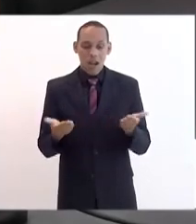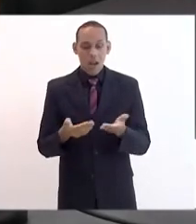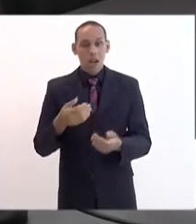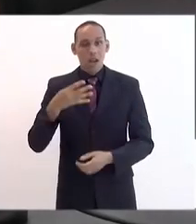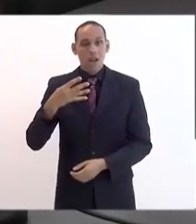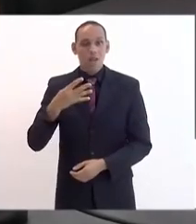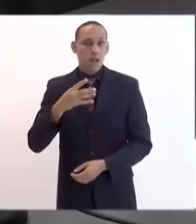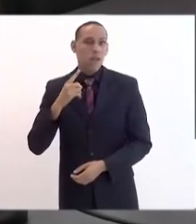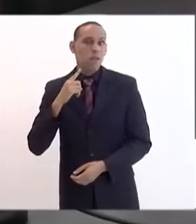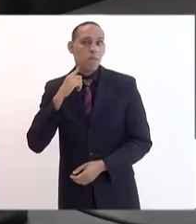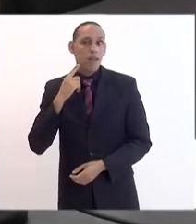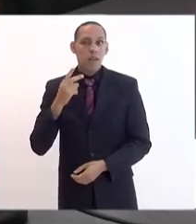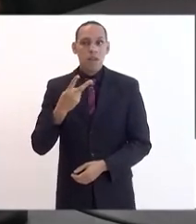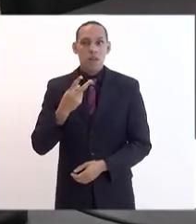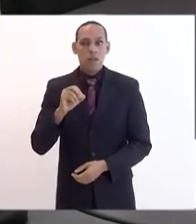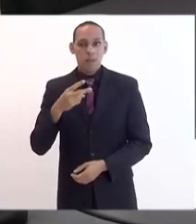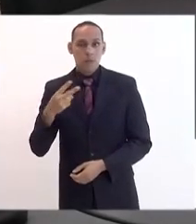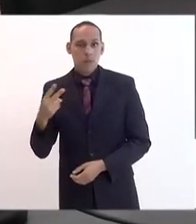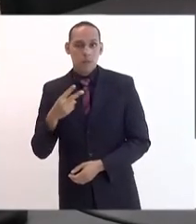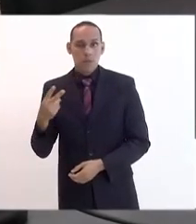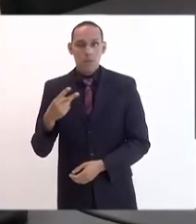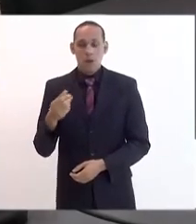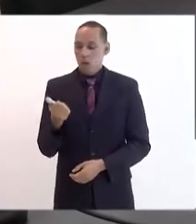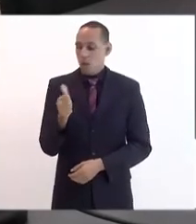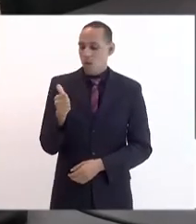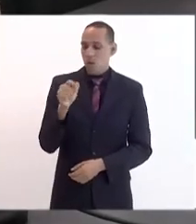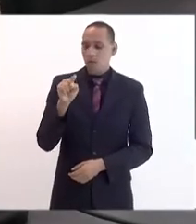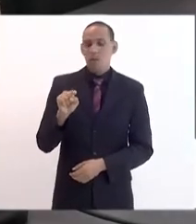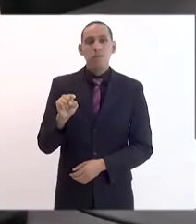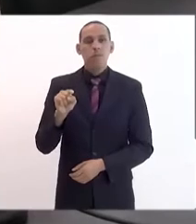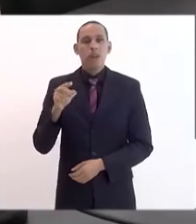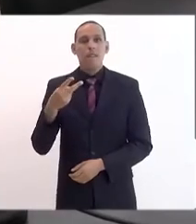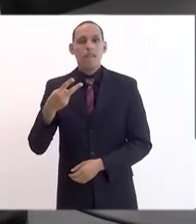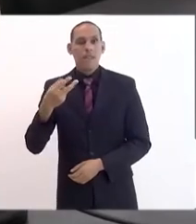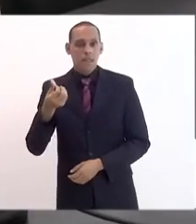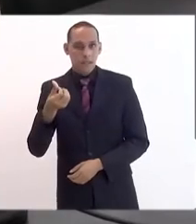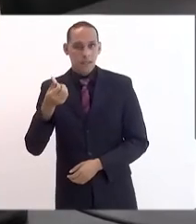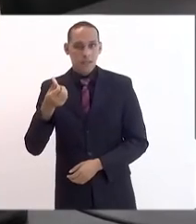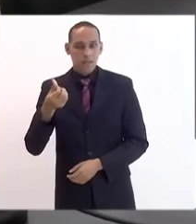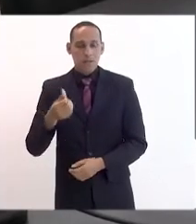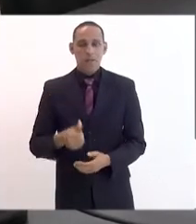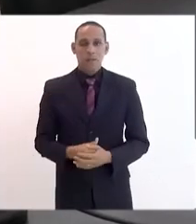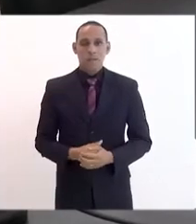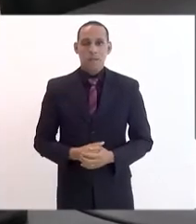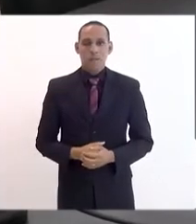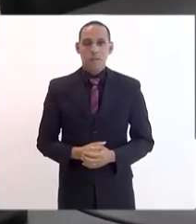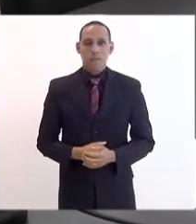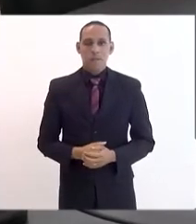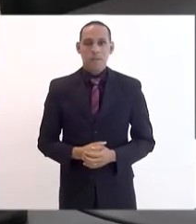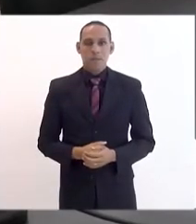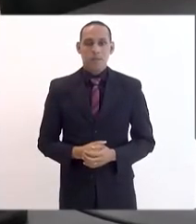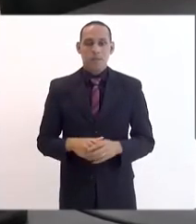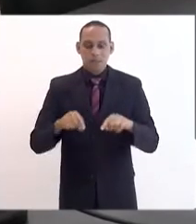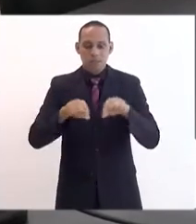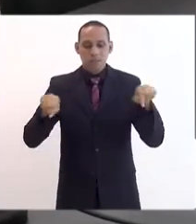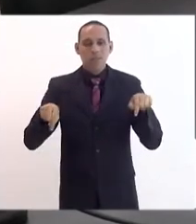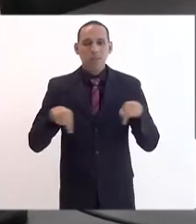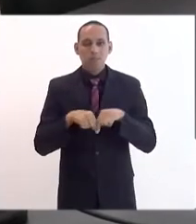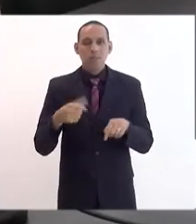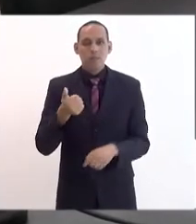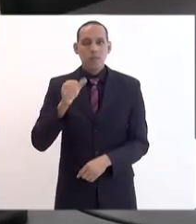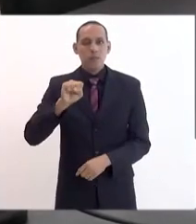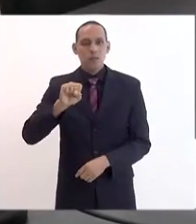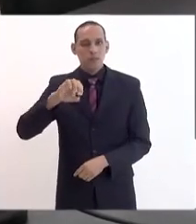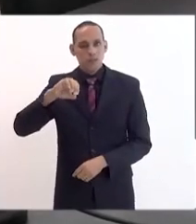4 de maio de 2022, às 11 horas e 26 minutos, na sala